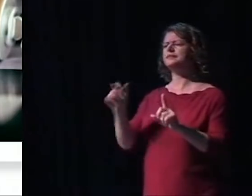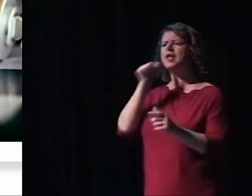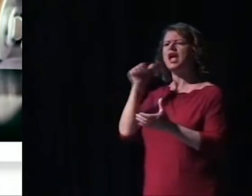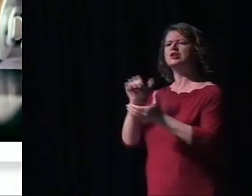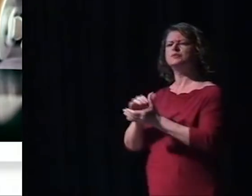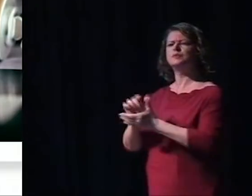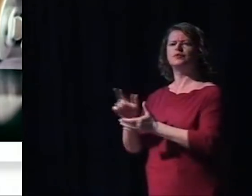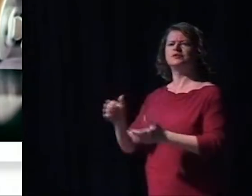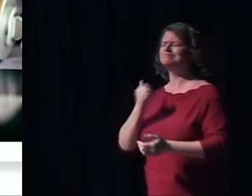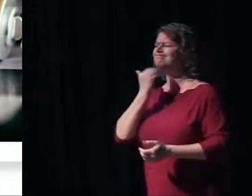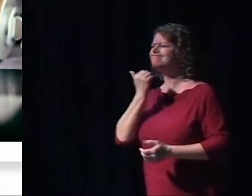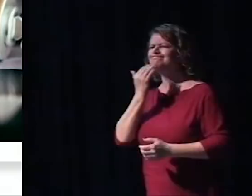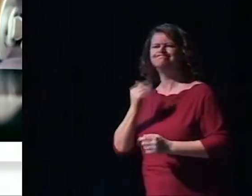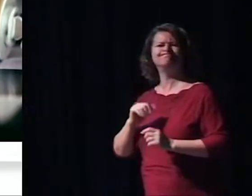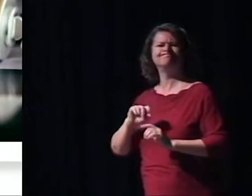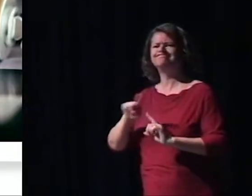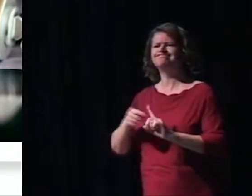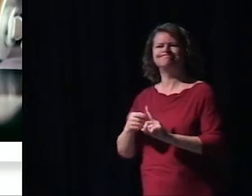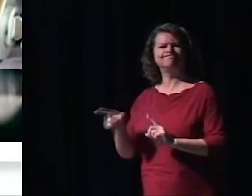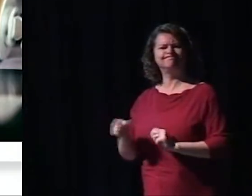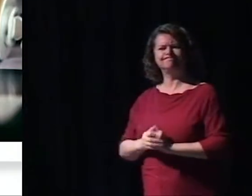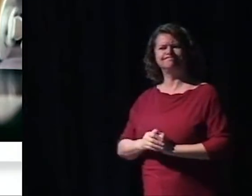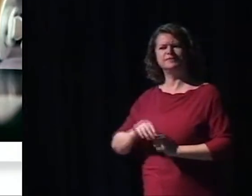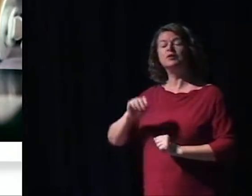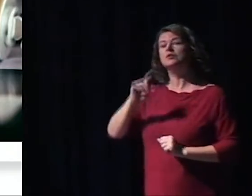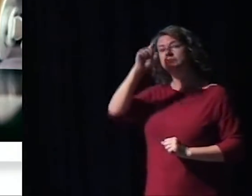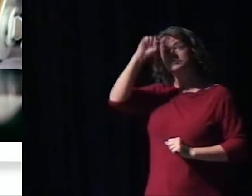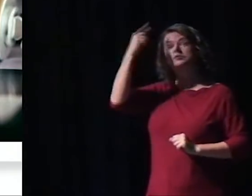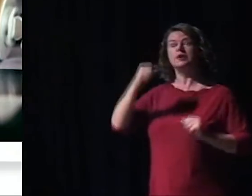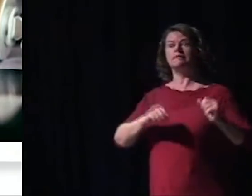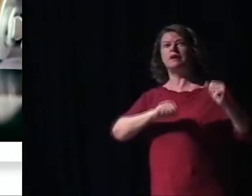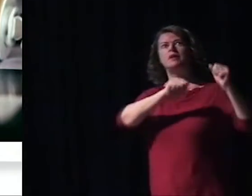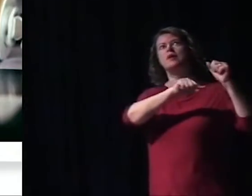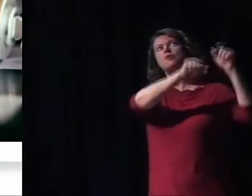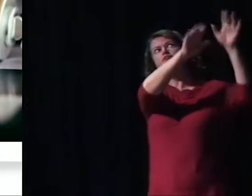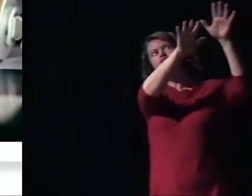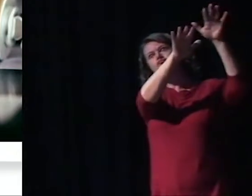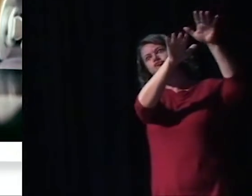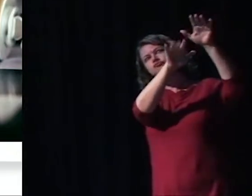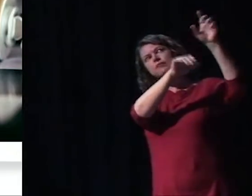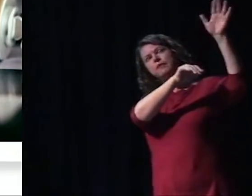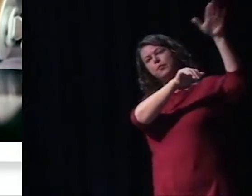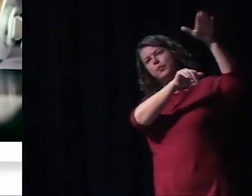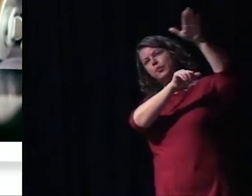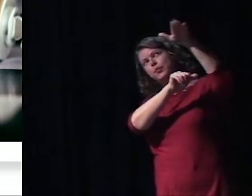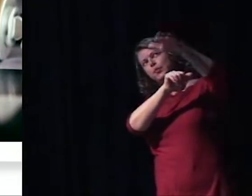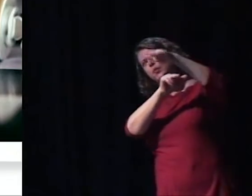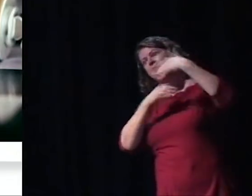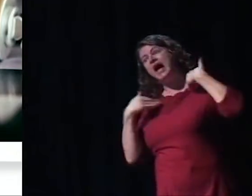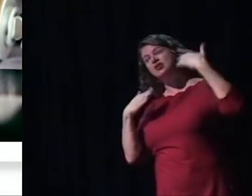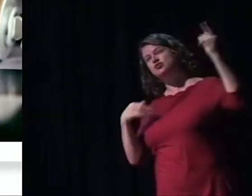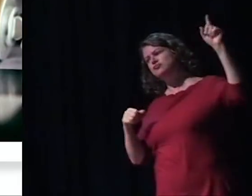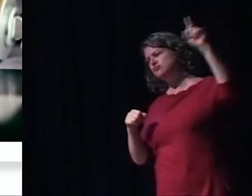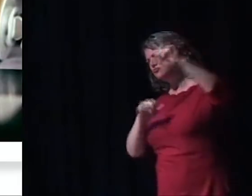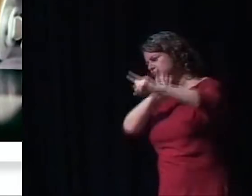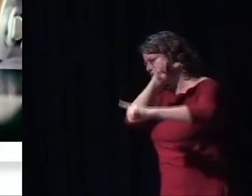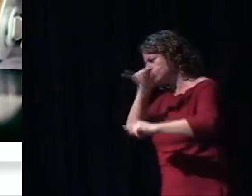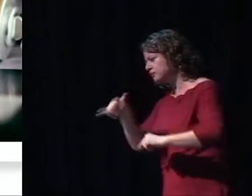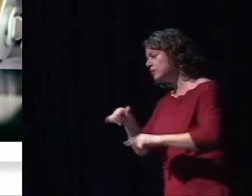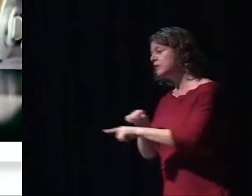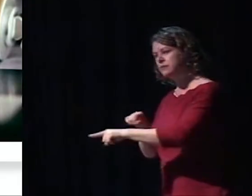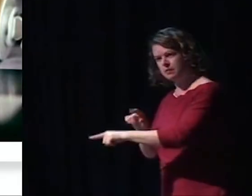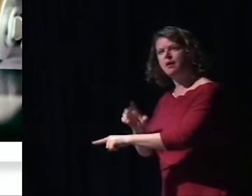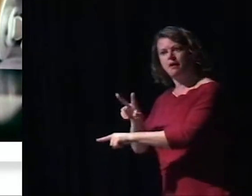anjo do Senhor apareceu a ela e disse: você é estéril, não tem filhos, mas engravidará e dará à luz um filho. Todavia